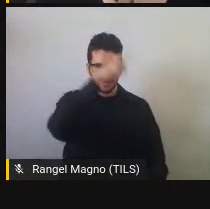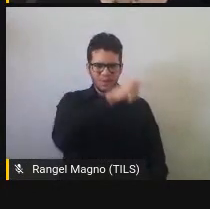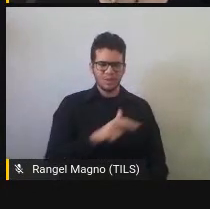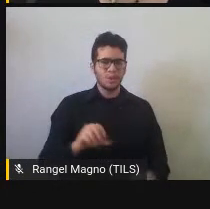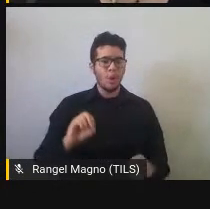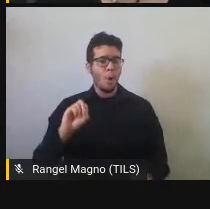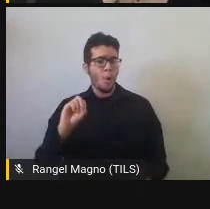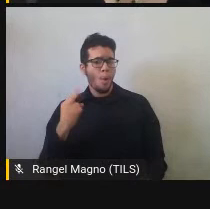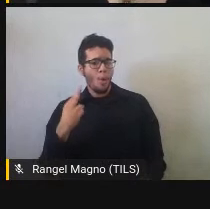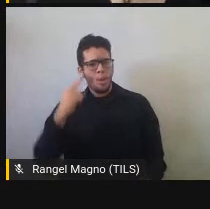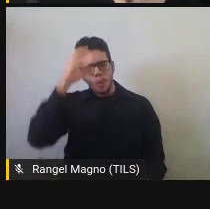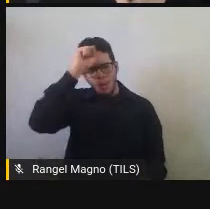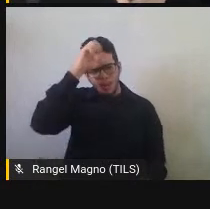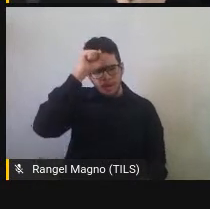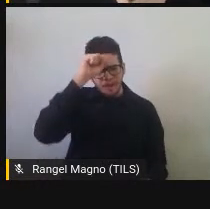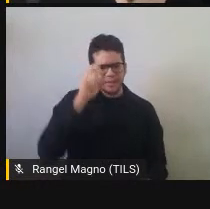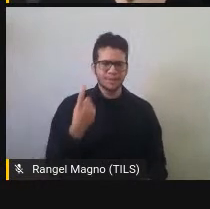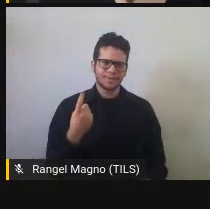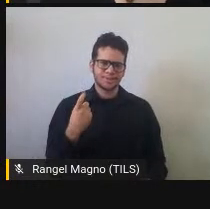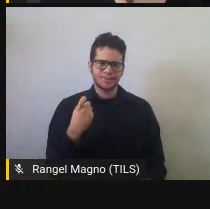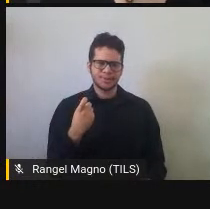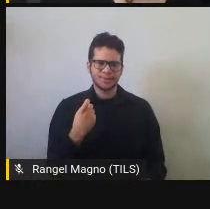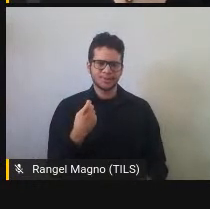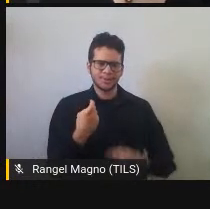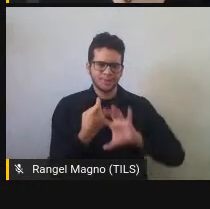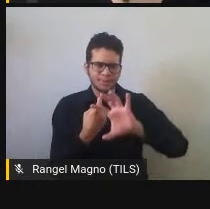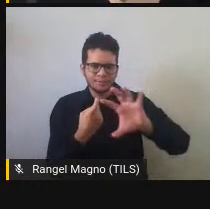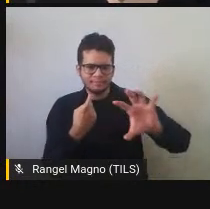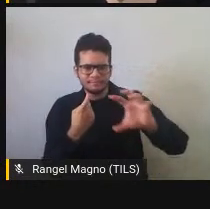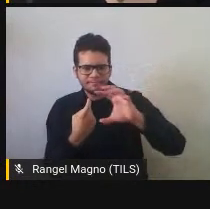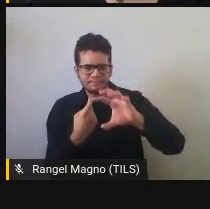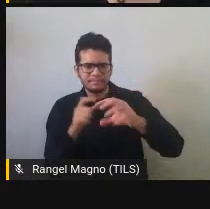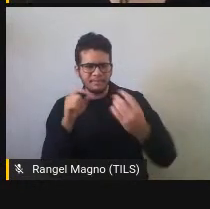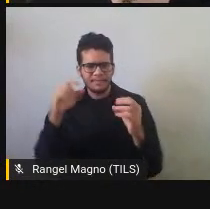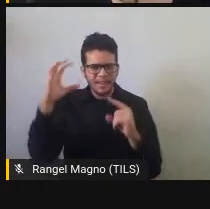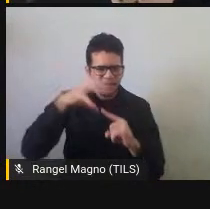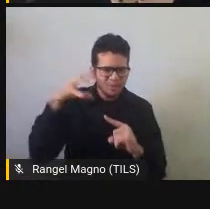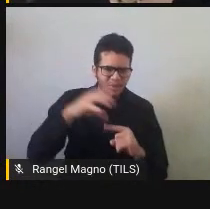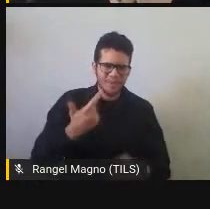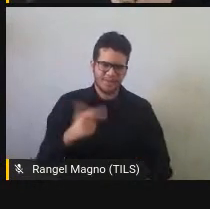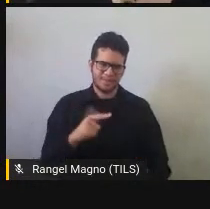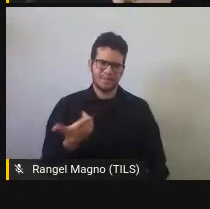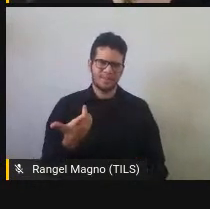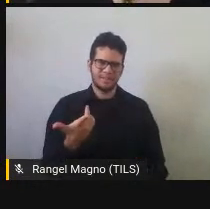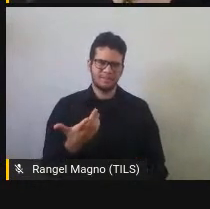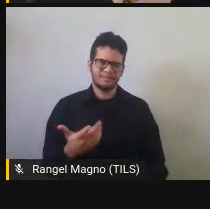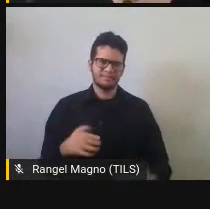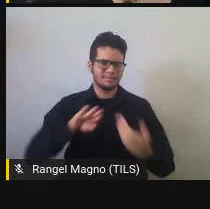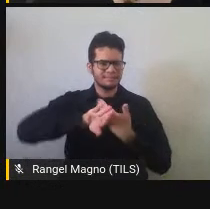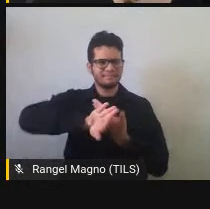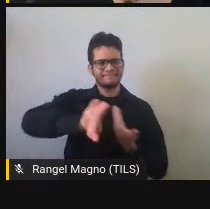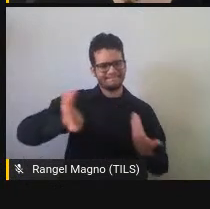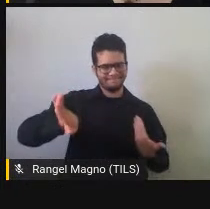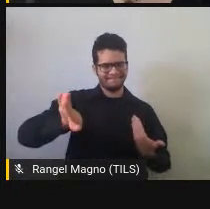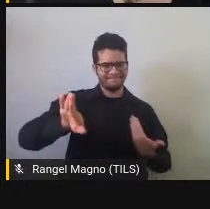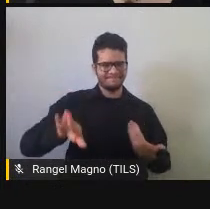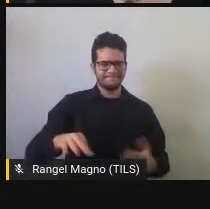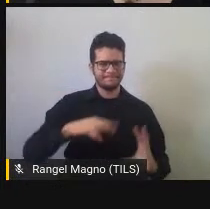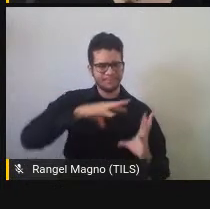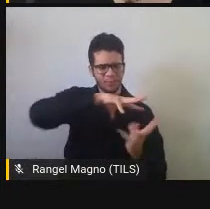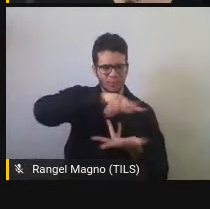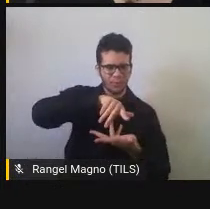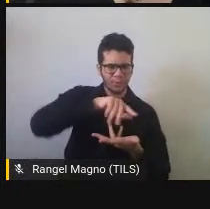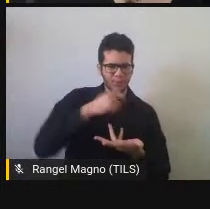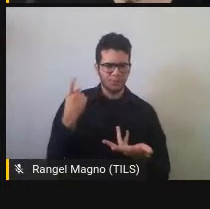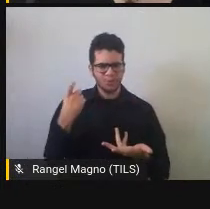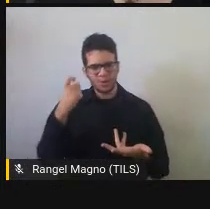a sabedoria dos outros vagando ele mesmo por entre ciladas do mundo parece um pouco o percurso do